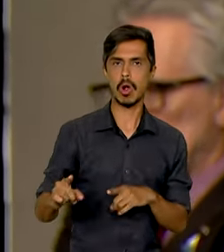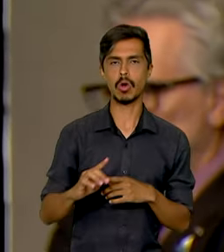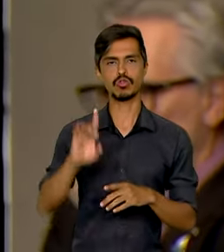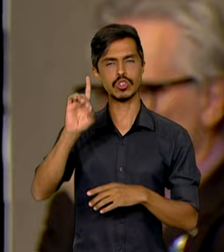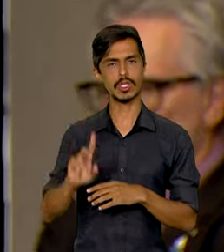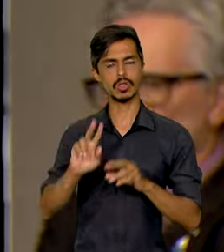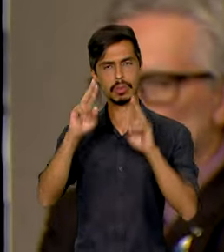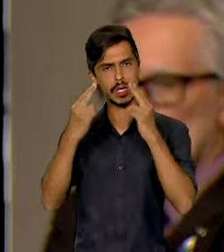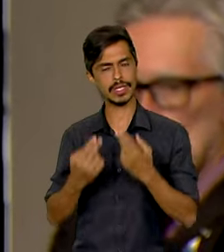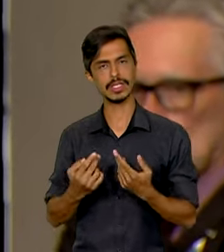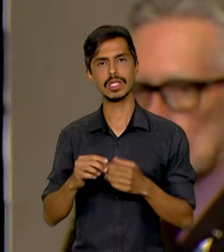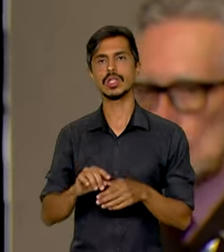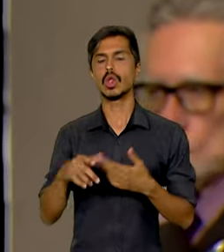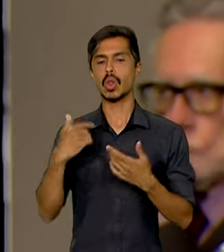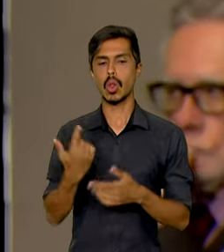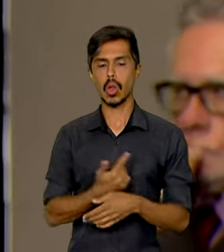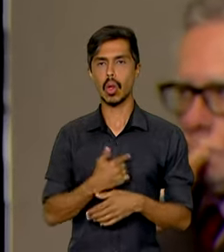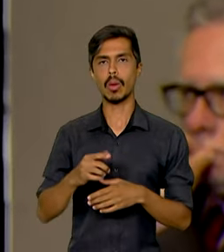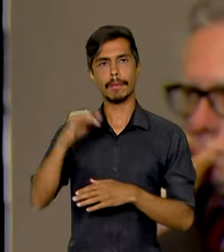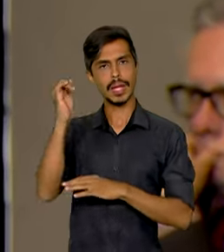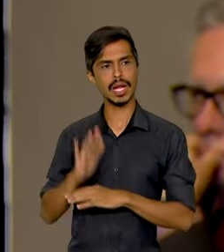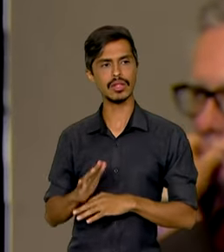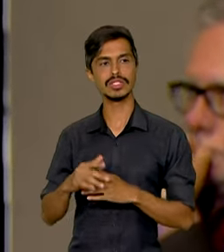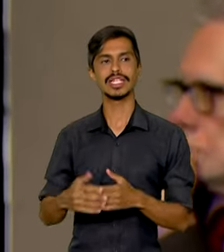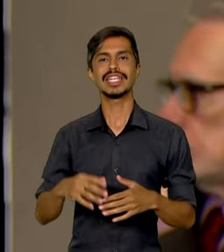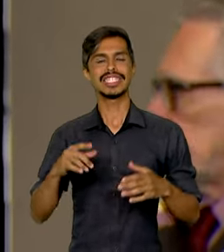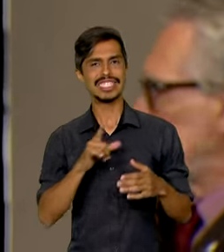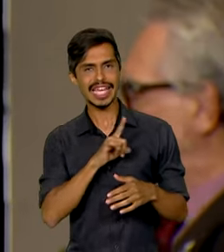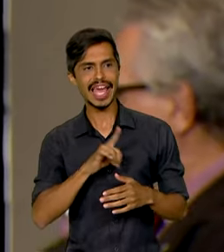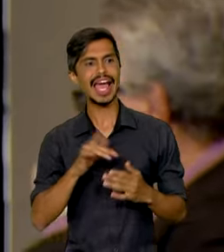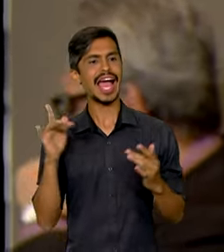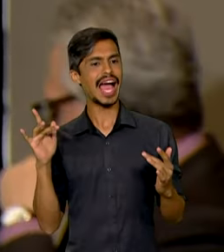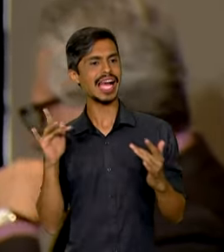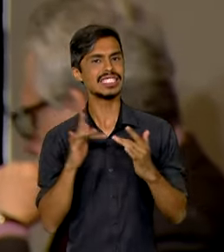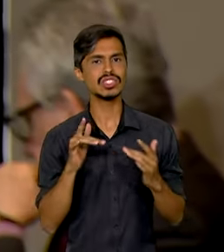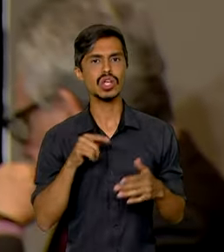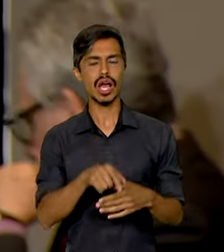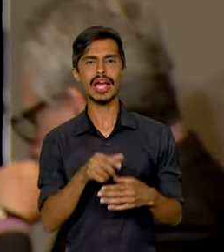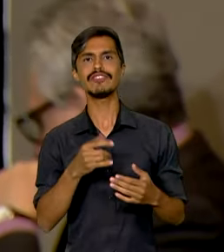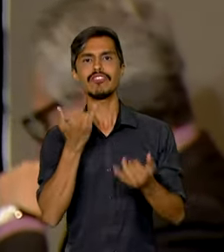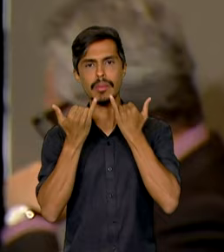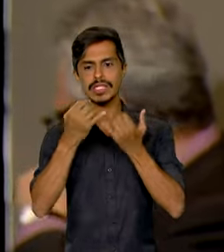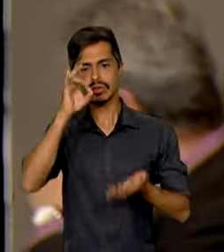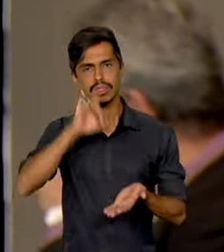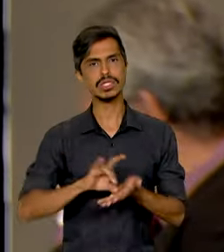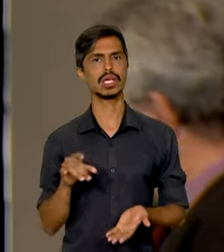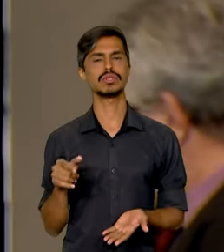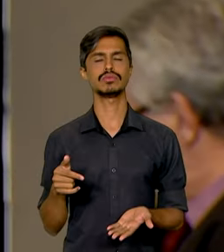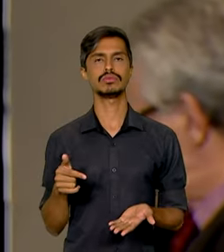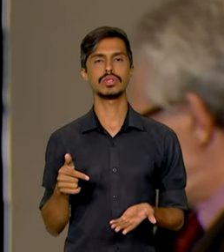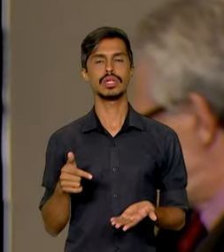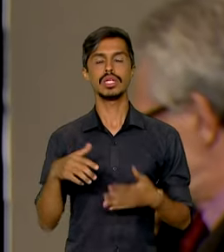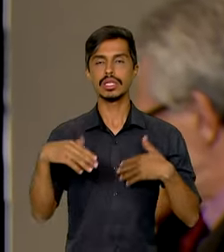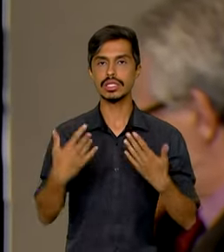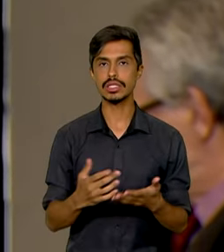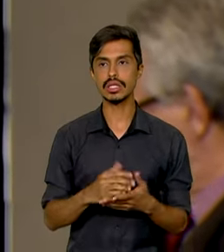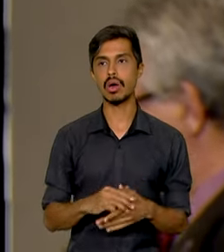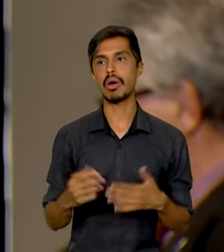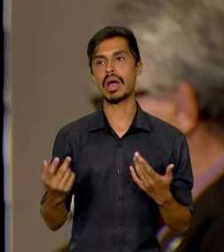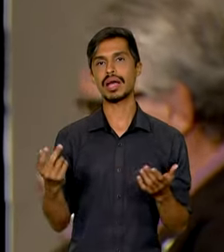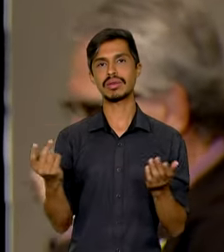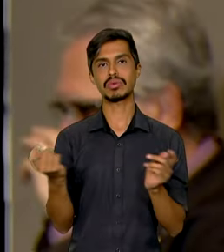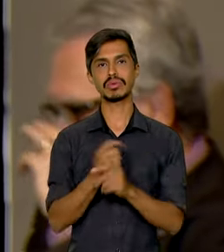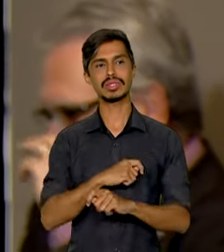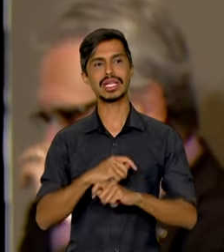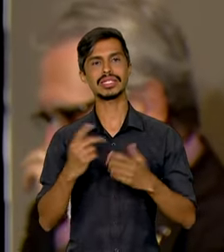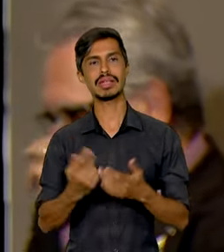e brasileiras de acesso à informação verdadeira, tornando-se, não raras vezes, pretexto para agressões contra